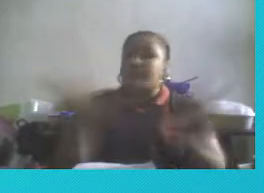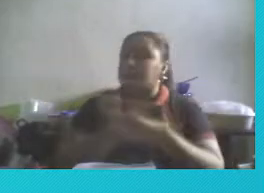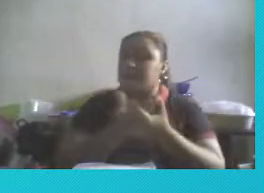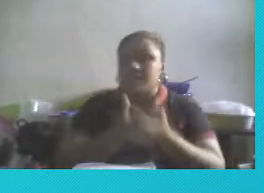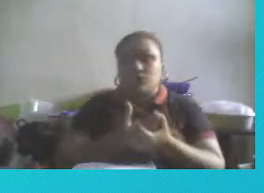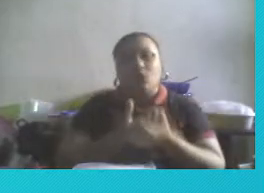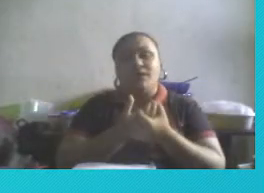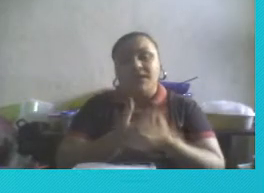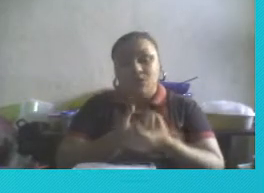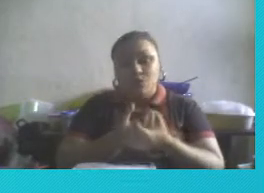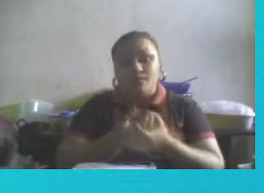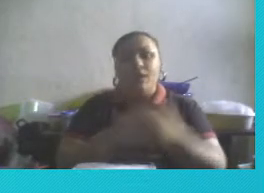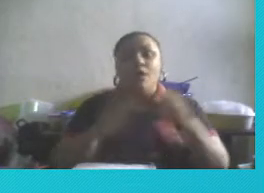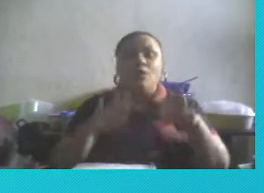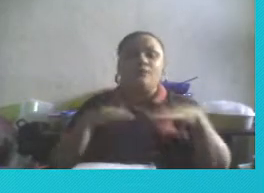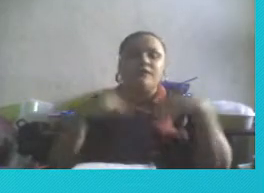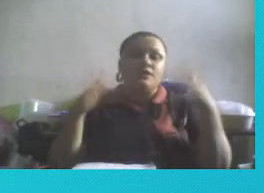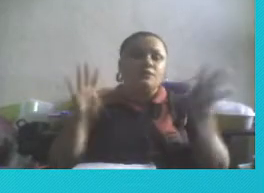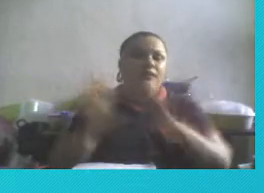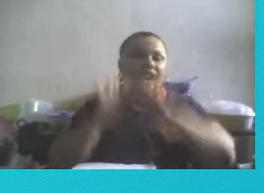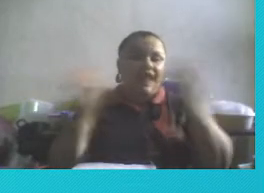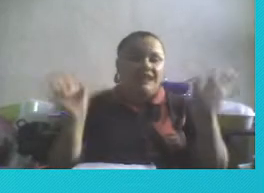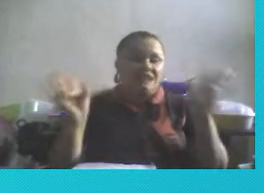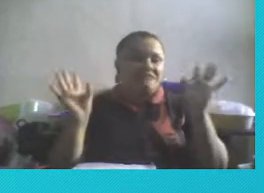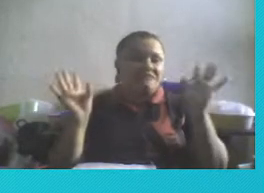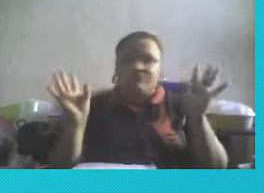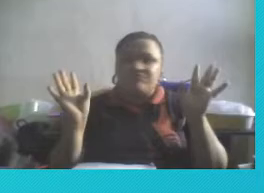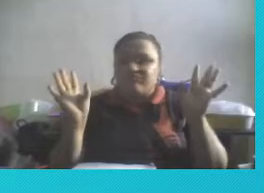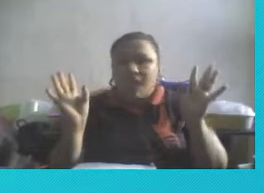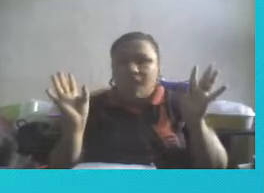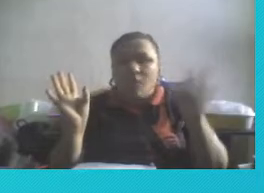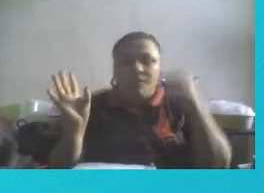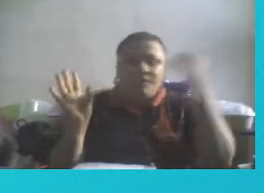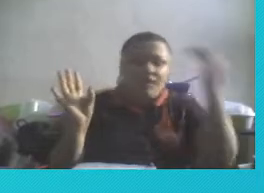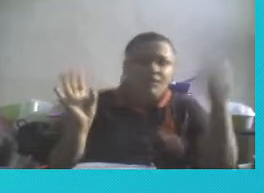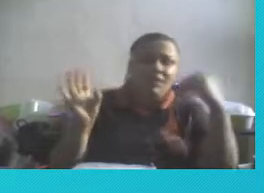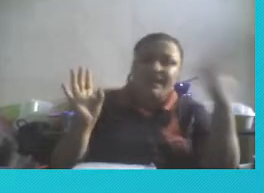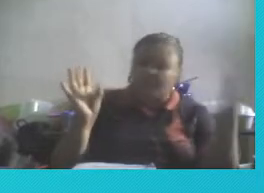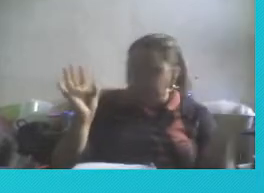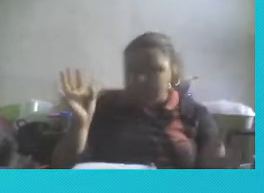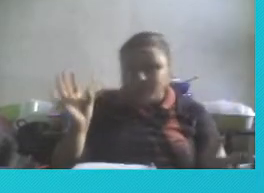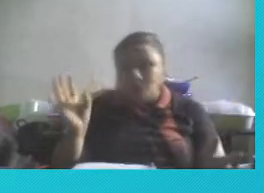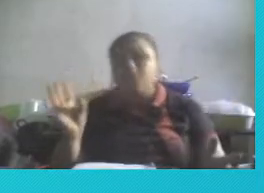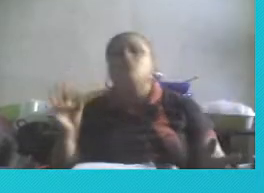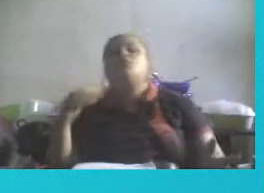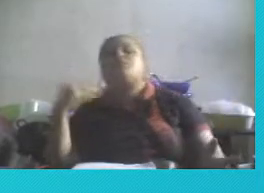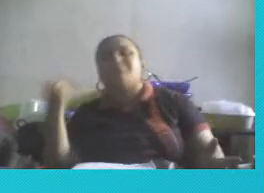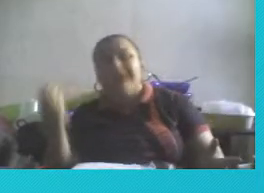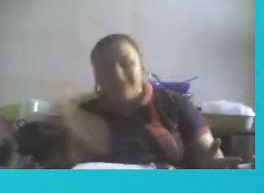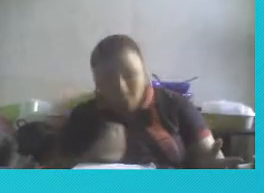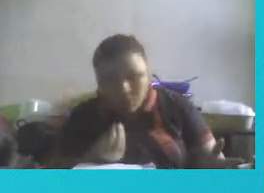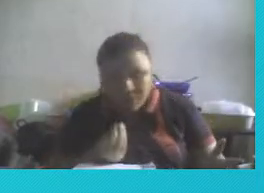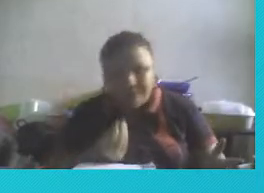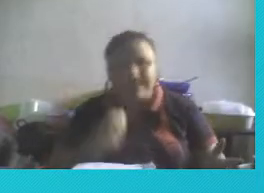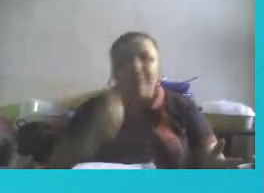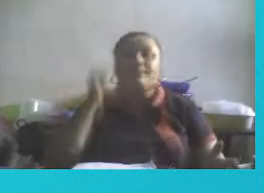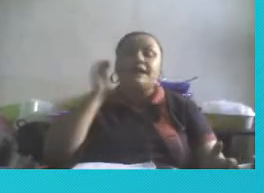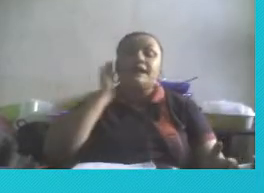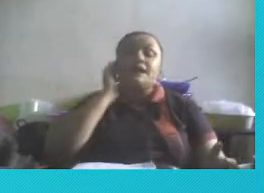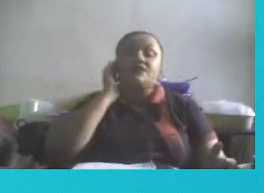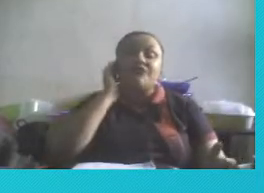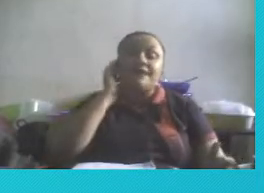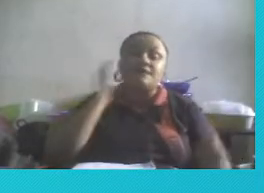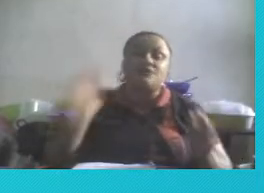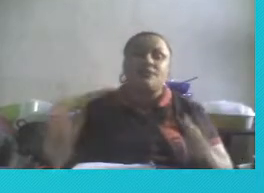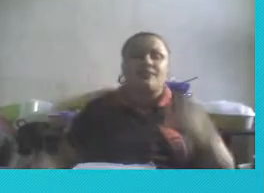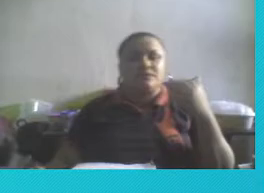não sentem sintoma nenhum. O vírus para elas é como se fosse um resfriado dos mais comuns, tá?